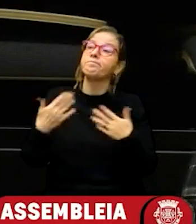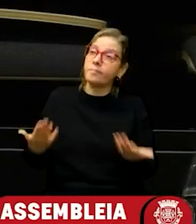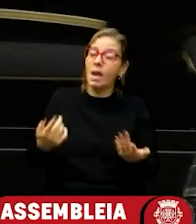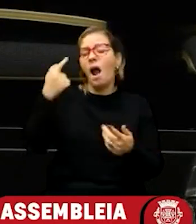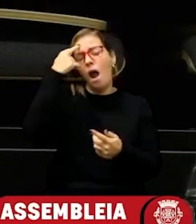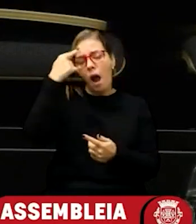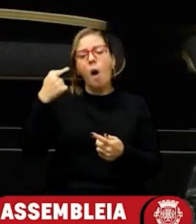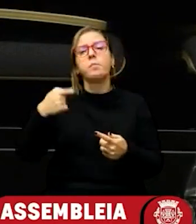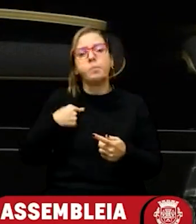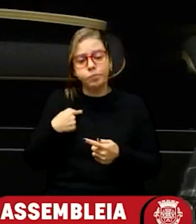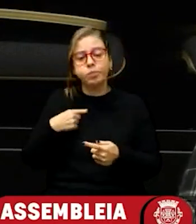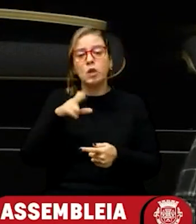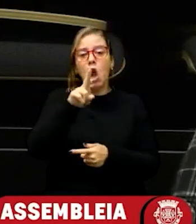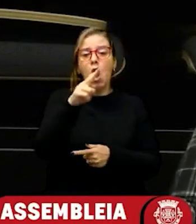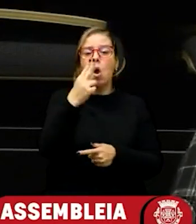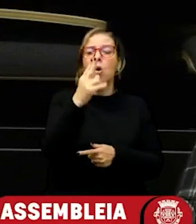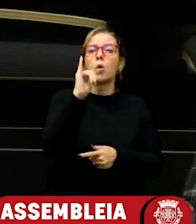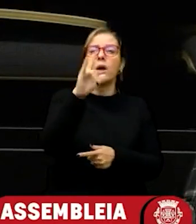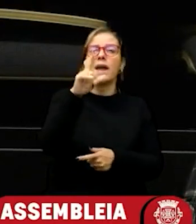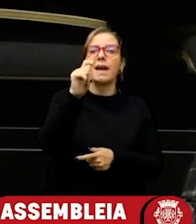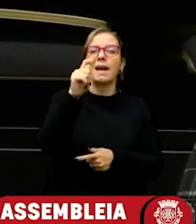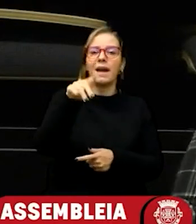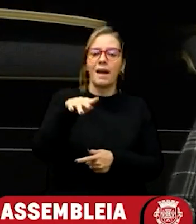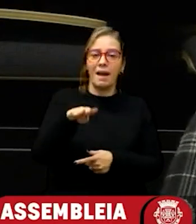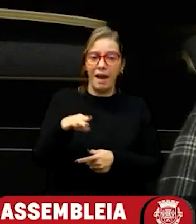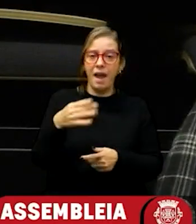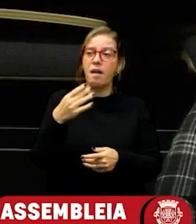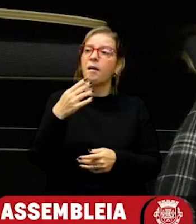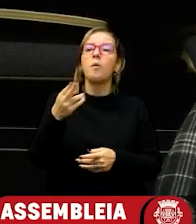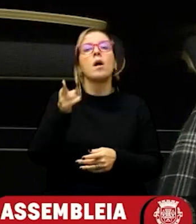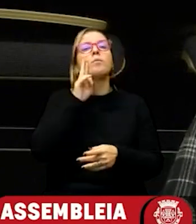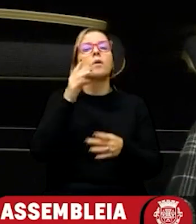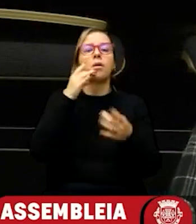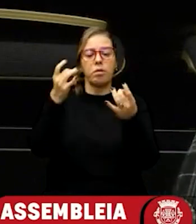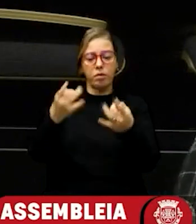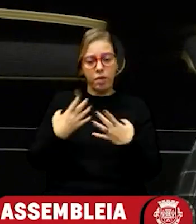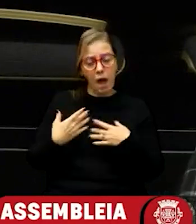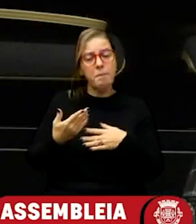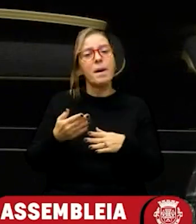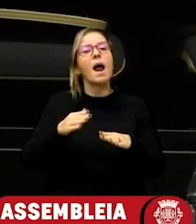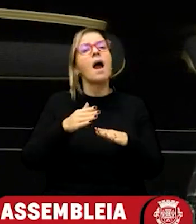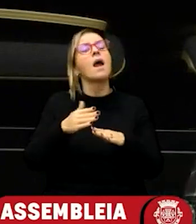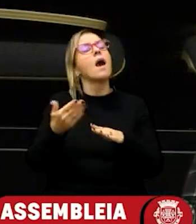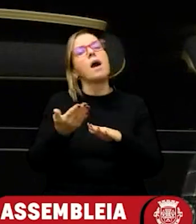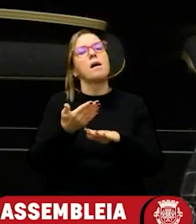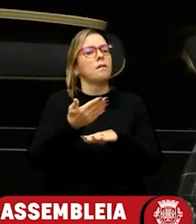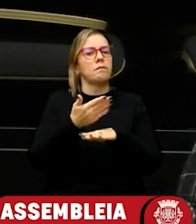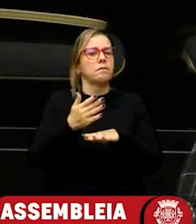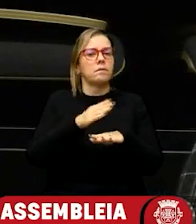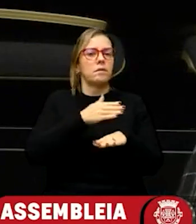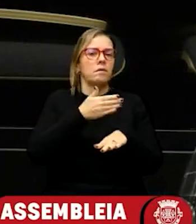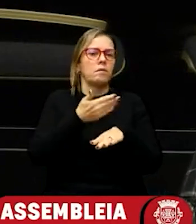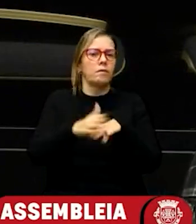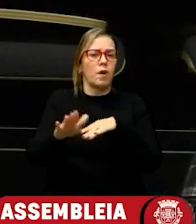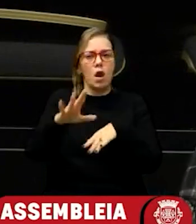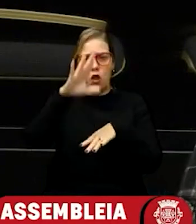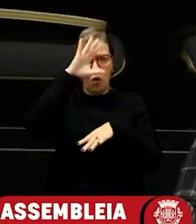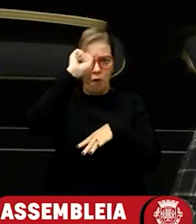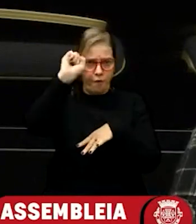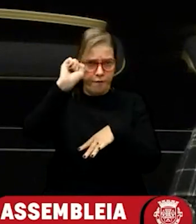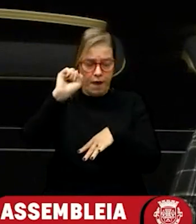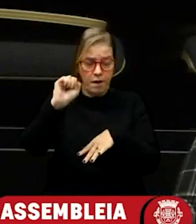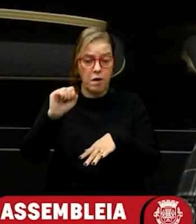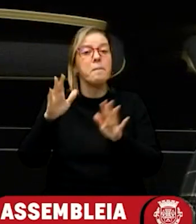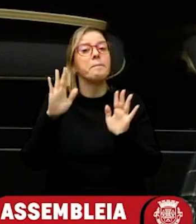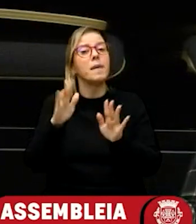eleito Rui Rei nunca nos perdoará a ação que tomamos em 2015 para afastar a direita do governo do nosso do nosso país mas também como